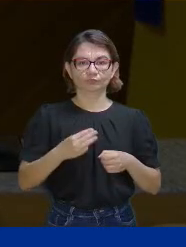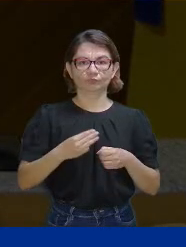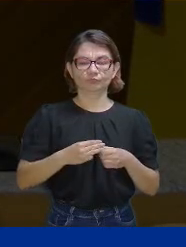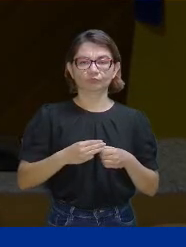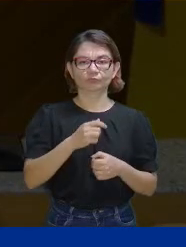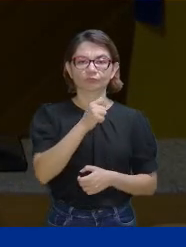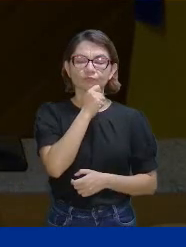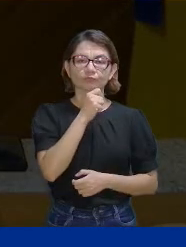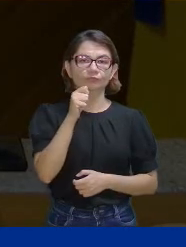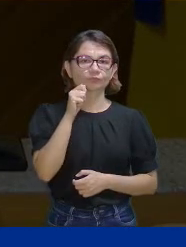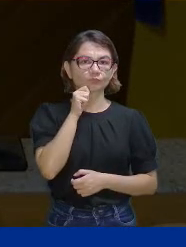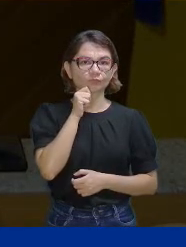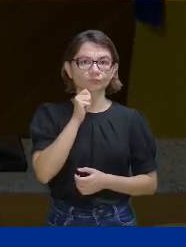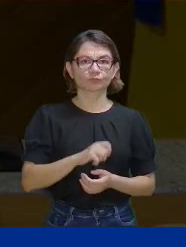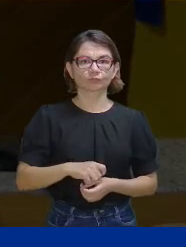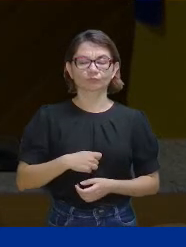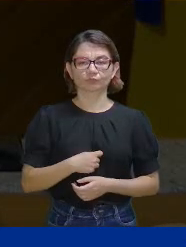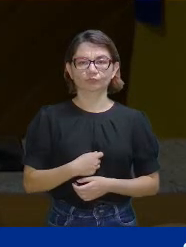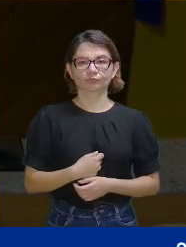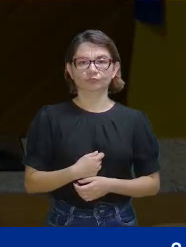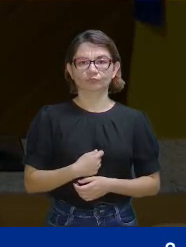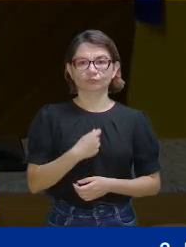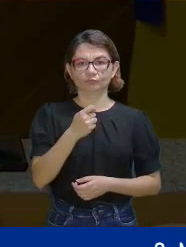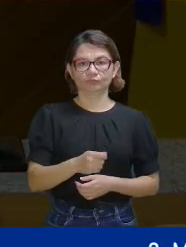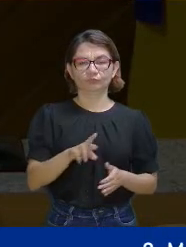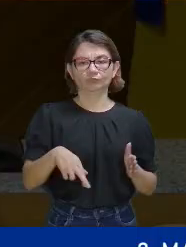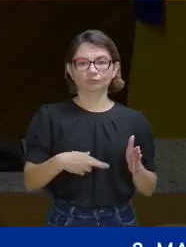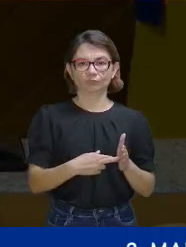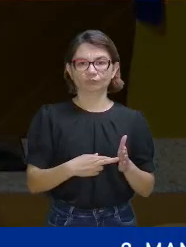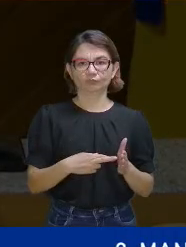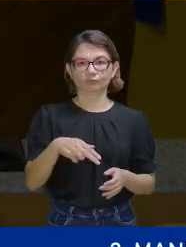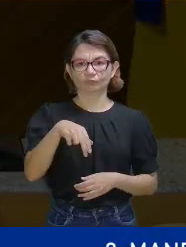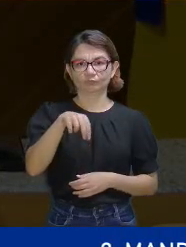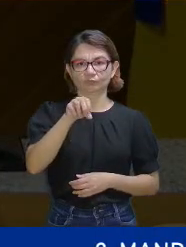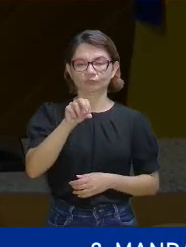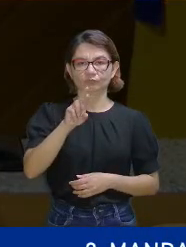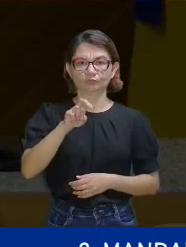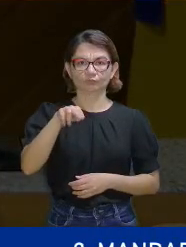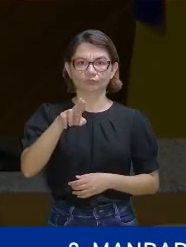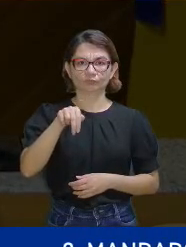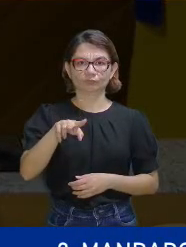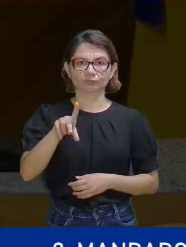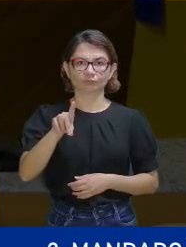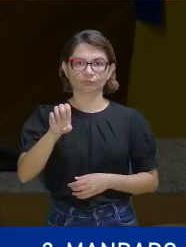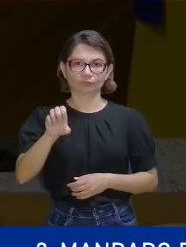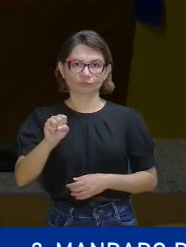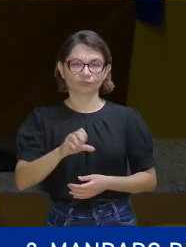ACAPA, relator juiz Normando de Souza. Comparamos.